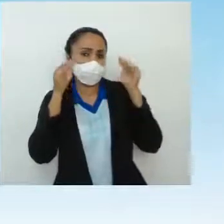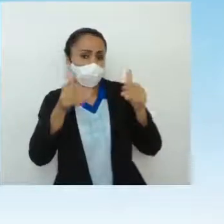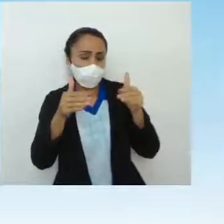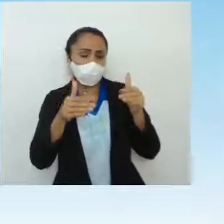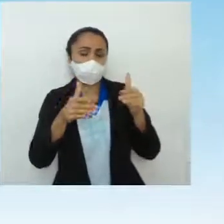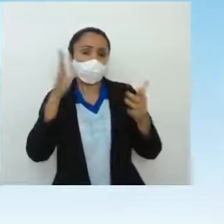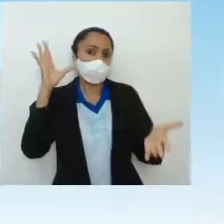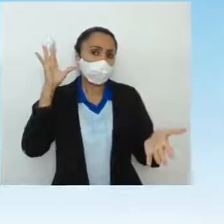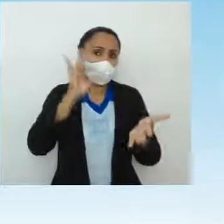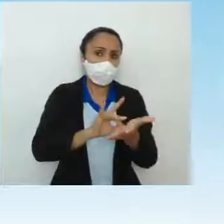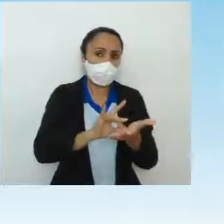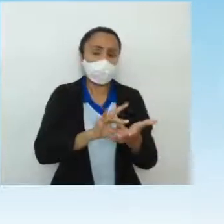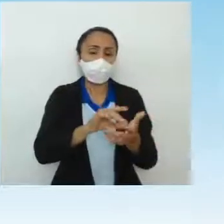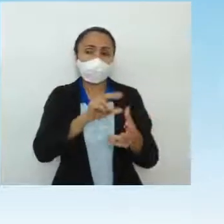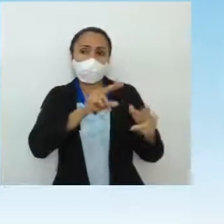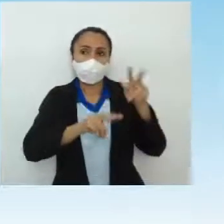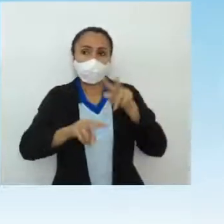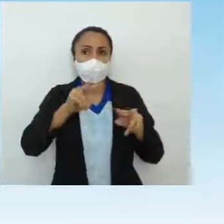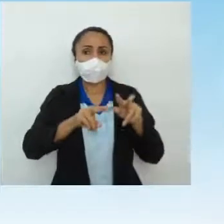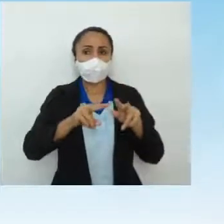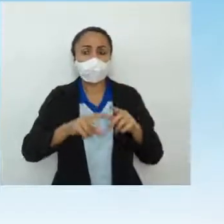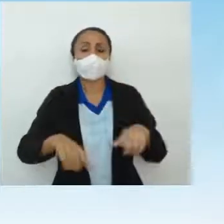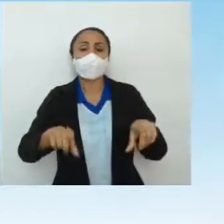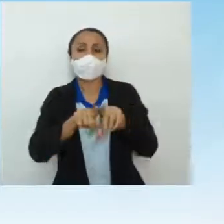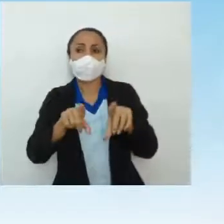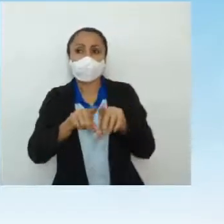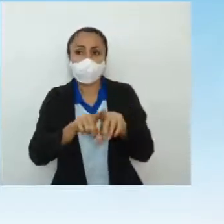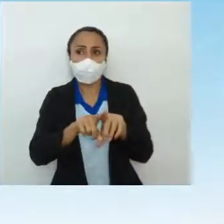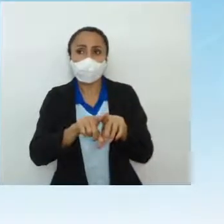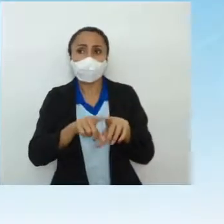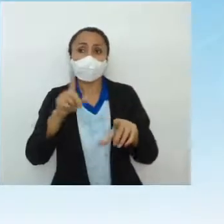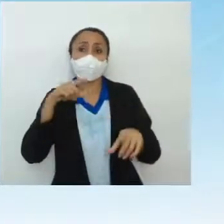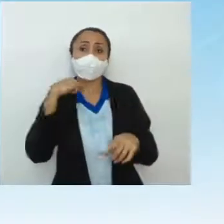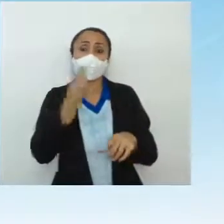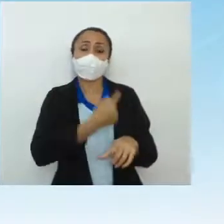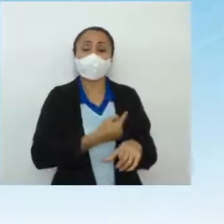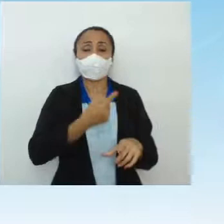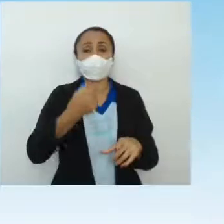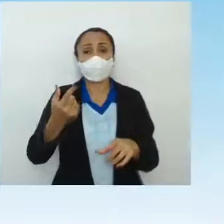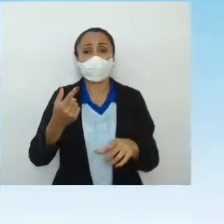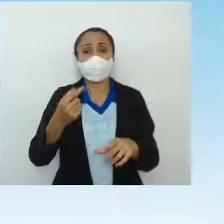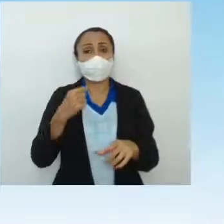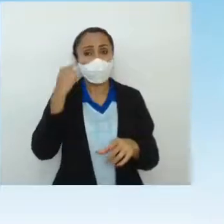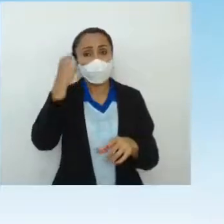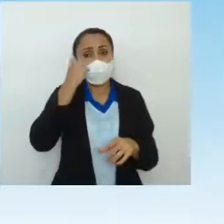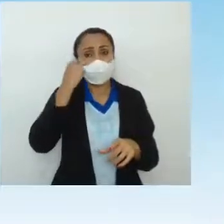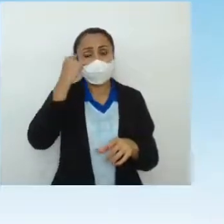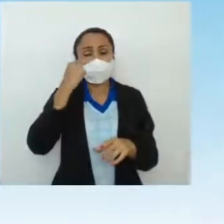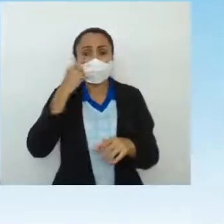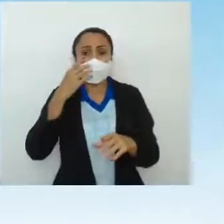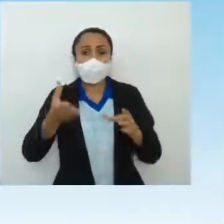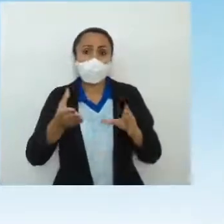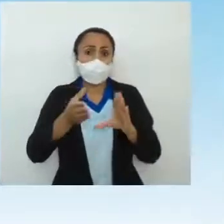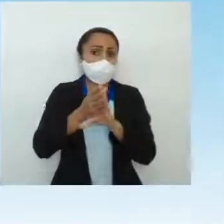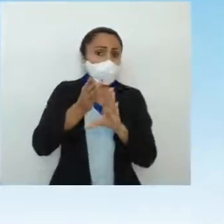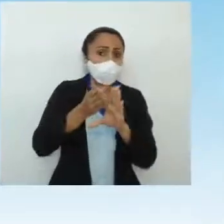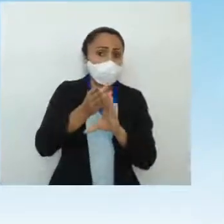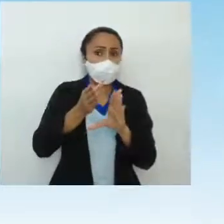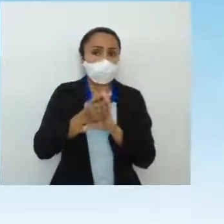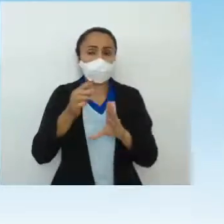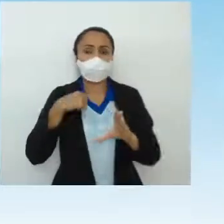e invertida. Assim também como o nosso cristalino, ele vai regular a nossa